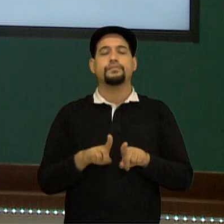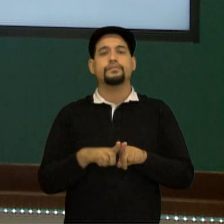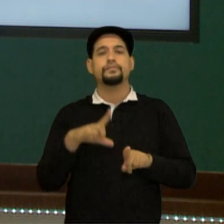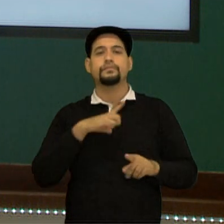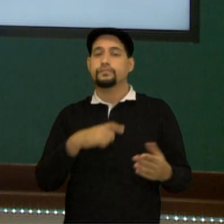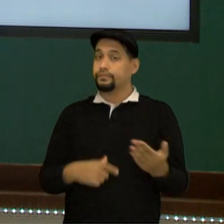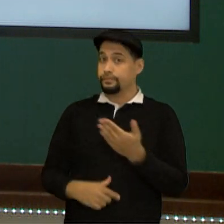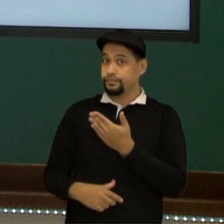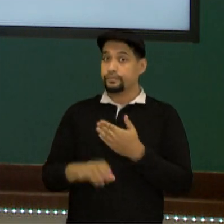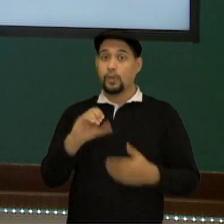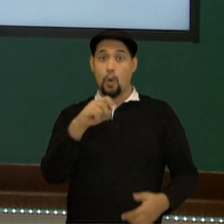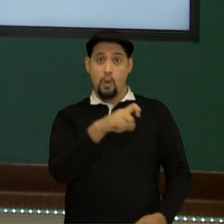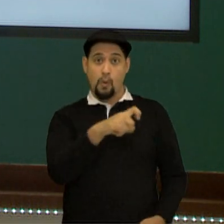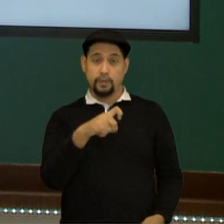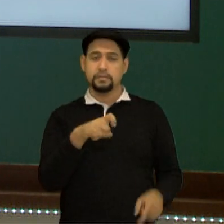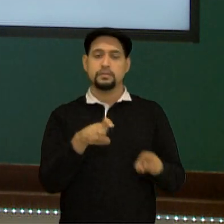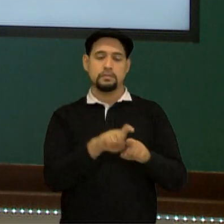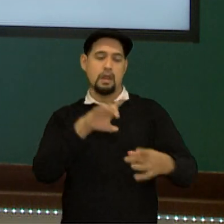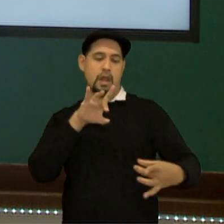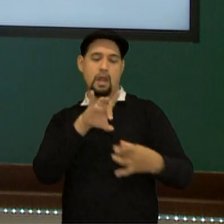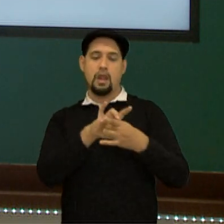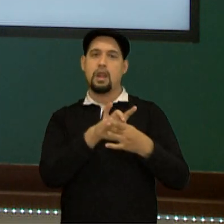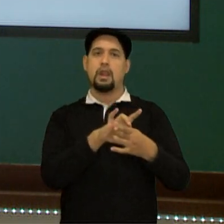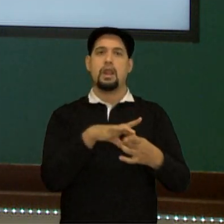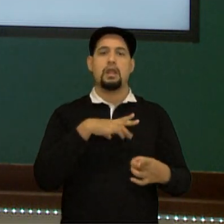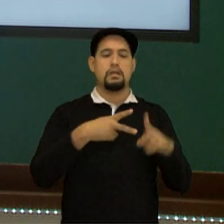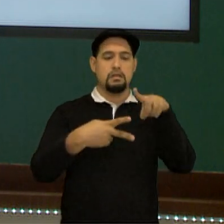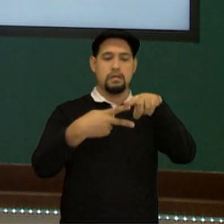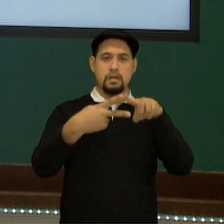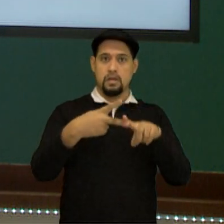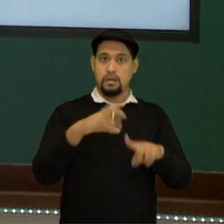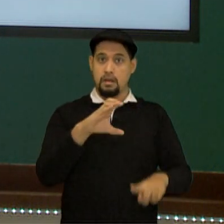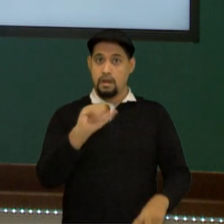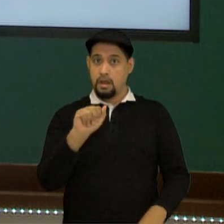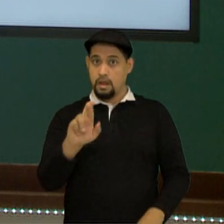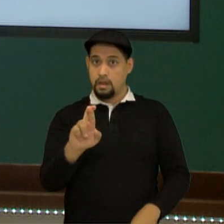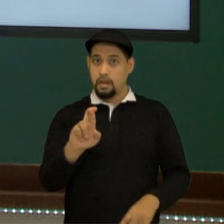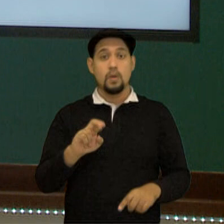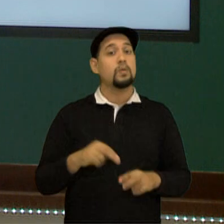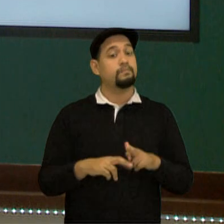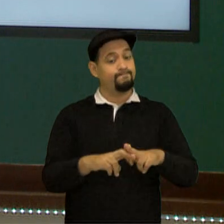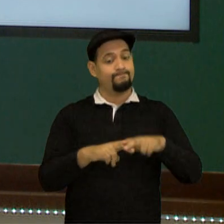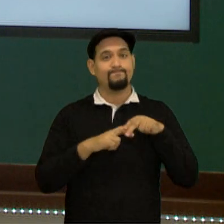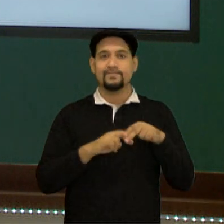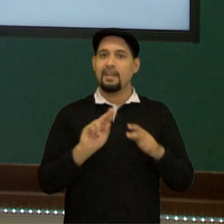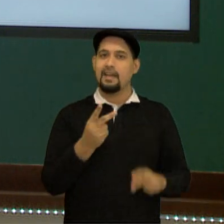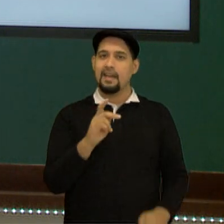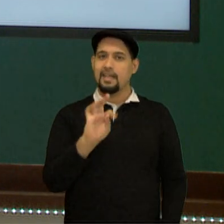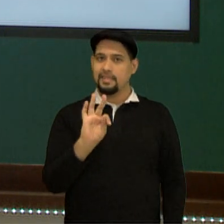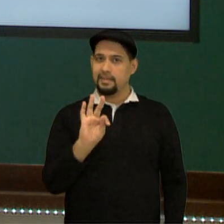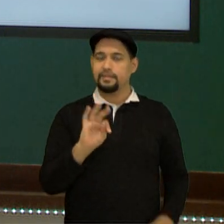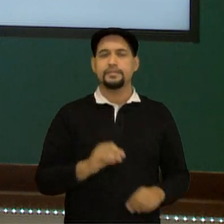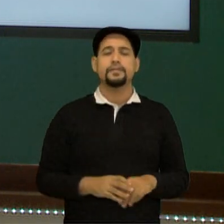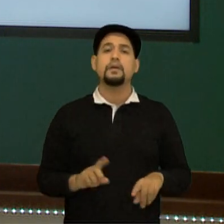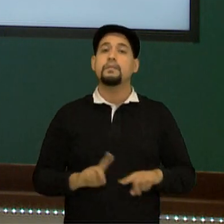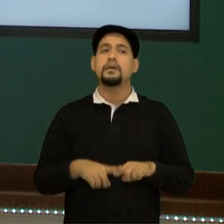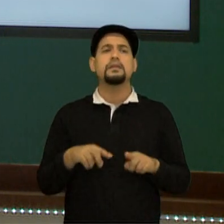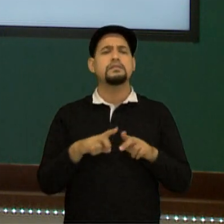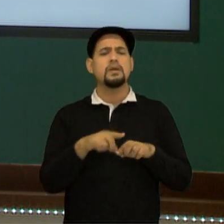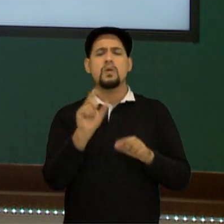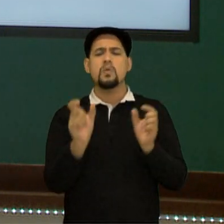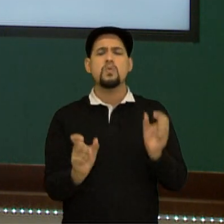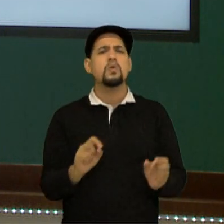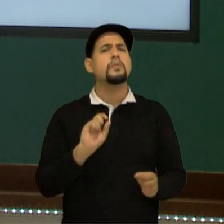nesse caso é o oxigênio, ligado entre 2 carbonos. Por isso ela é heterogênea. E ela é classificada